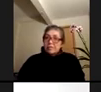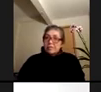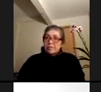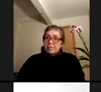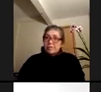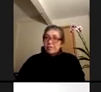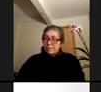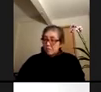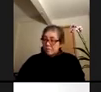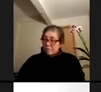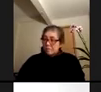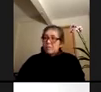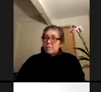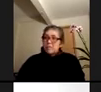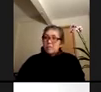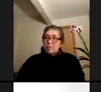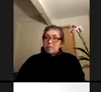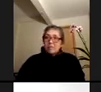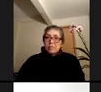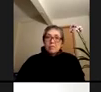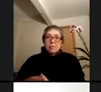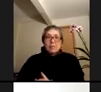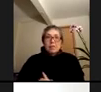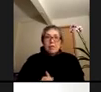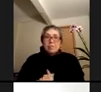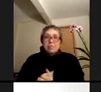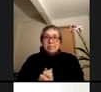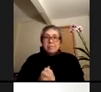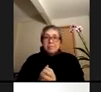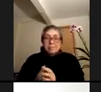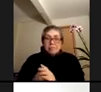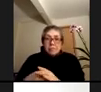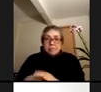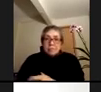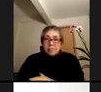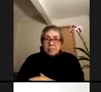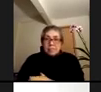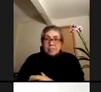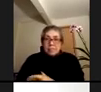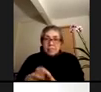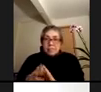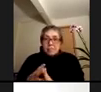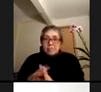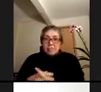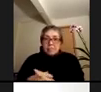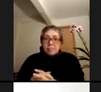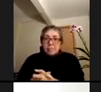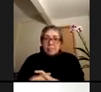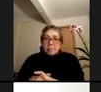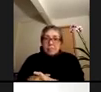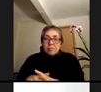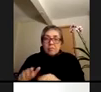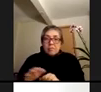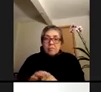vida. E a gente teve, dia 5 de junho de 1972, a primeira conferência organizada